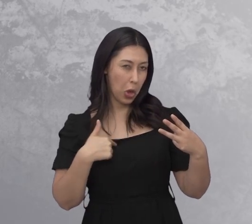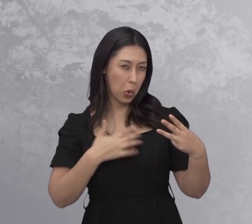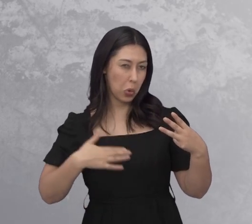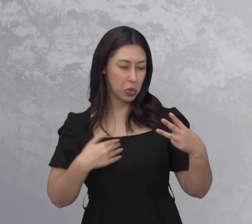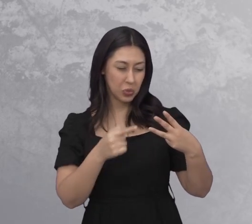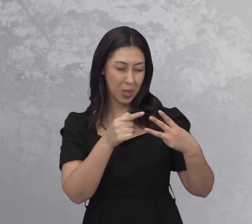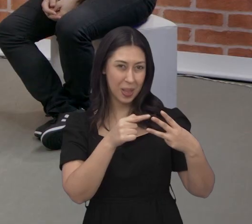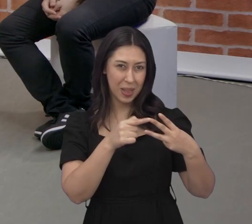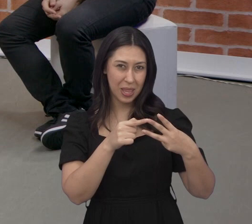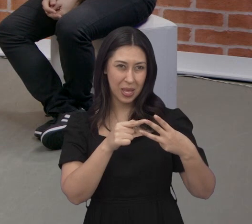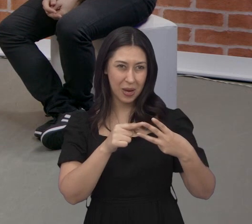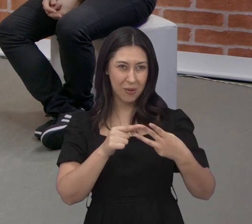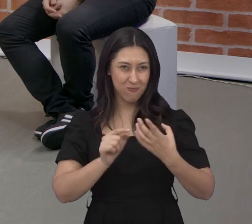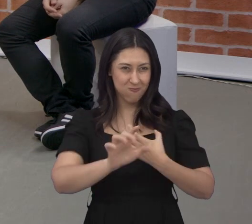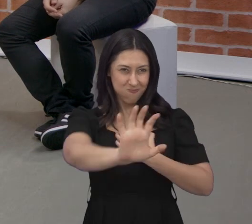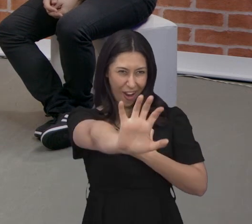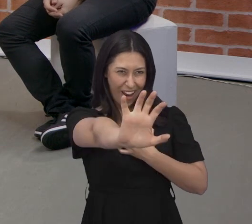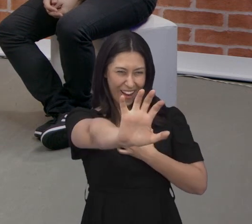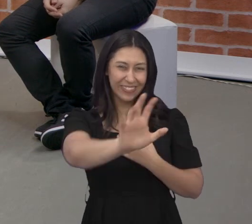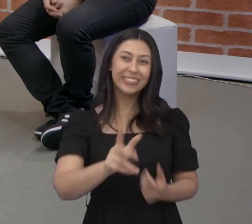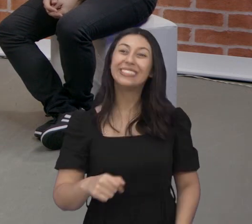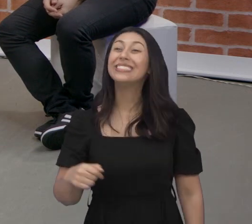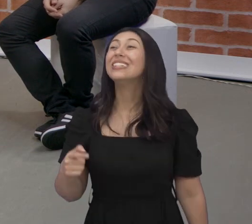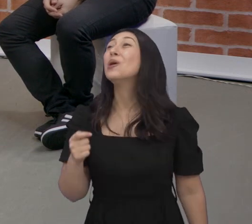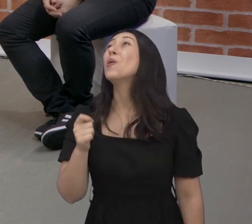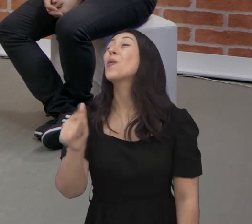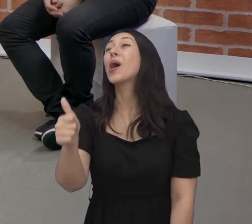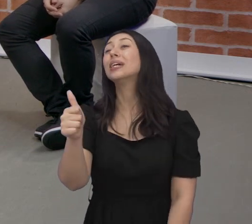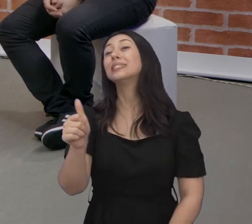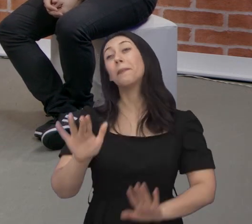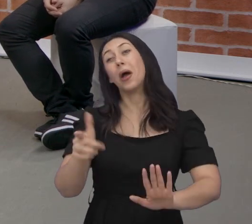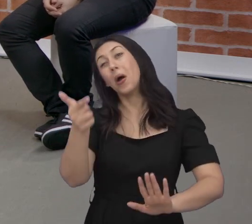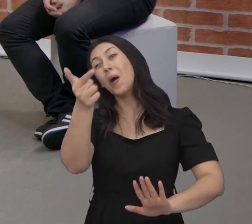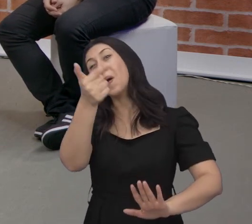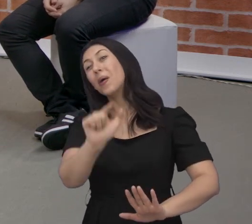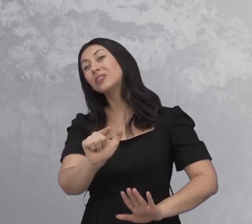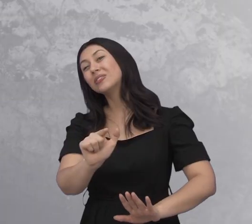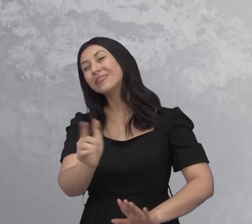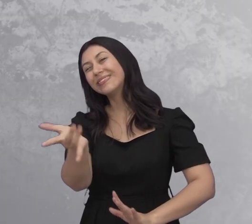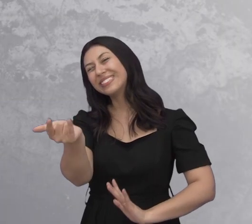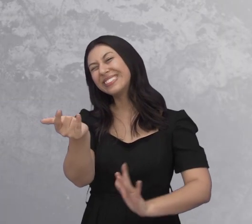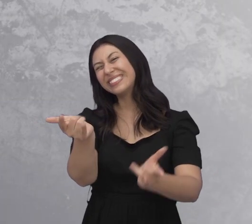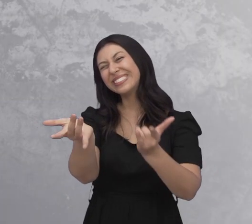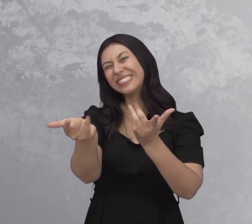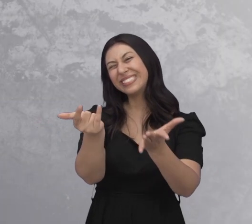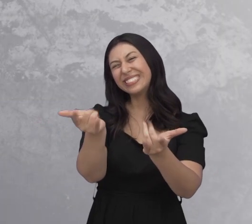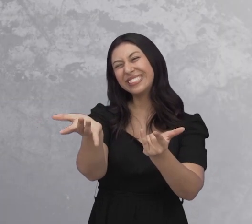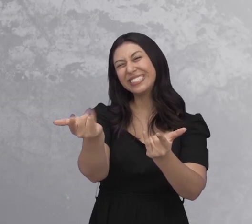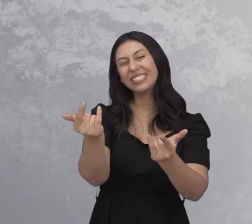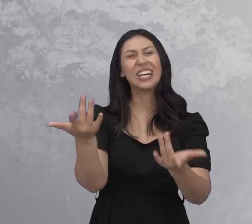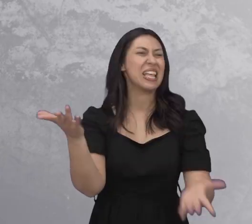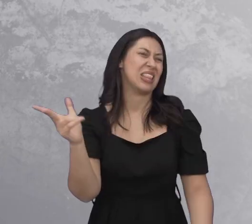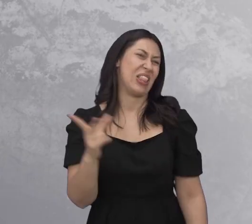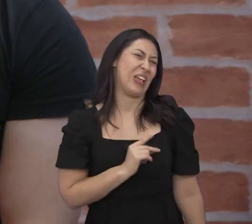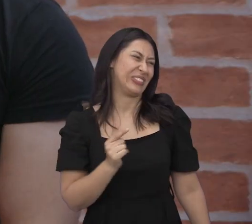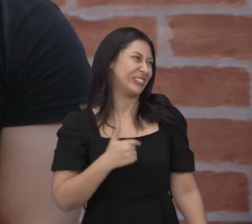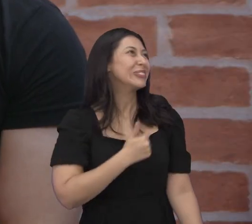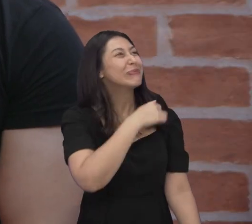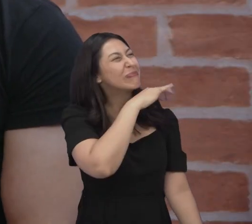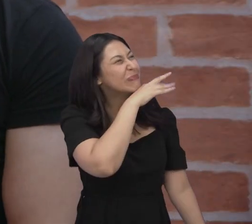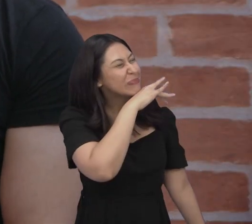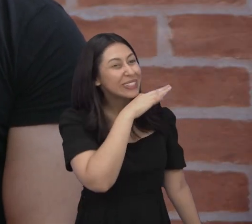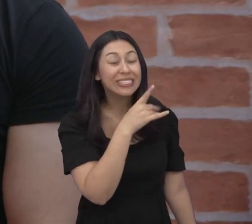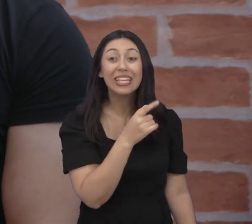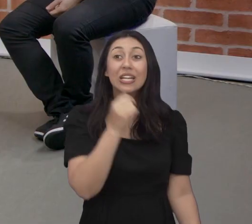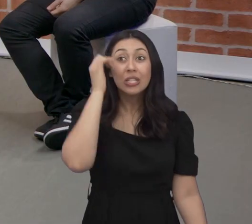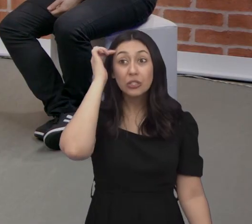de Ferro. Ui, quase. Foi outro homem, mas não o de ferro. Foi o Homem-Aranha que Nossa, tô sonhou com péssimo. ele. Né? Sonhou